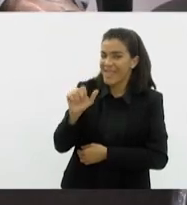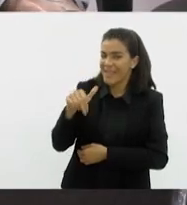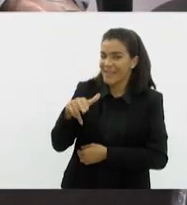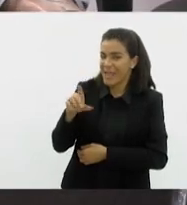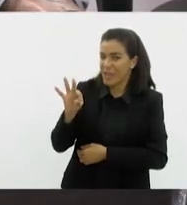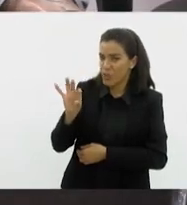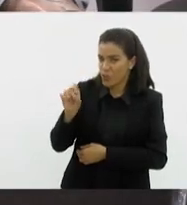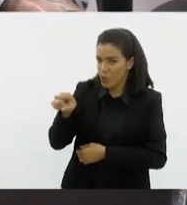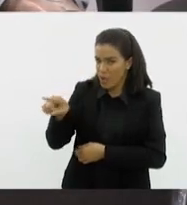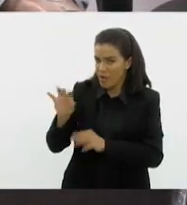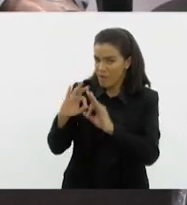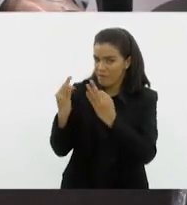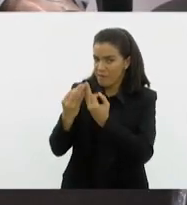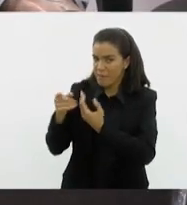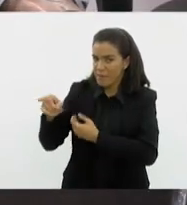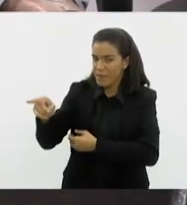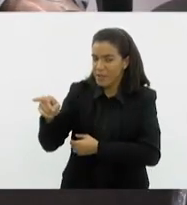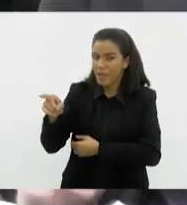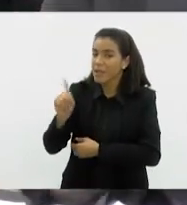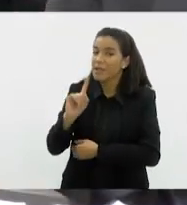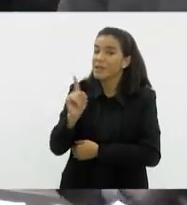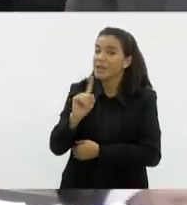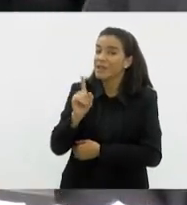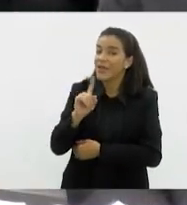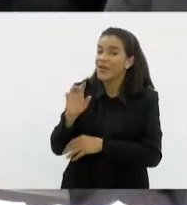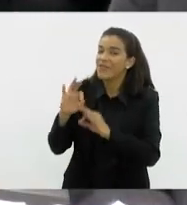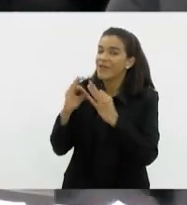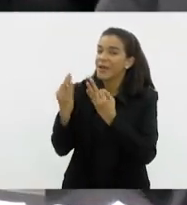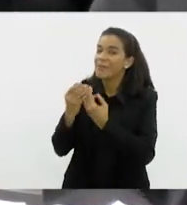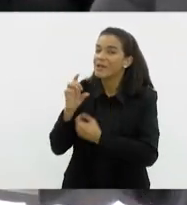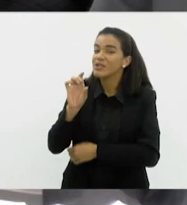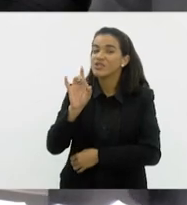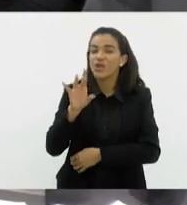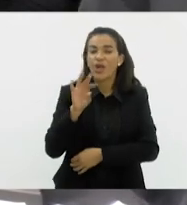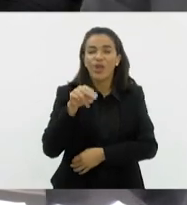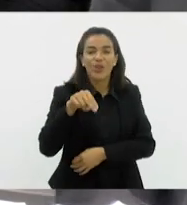do Vinícius. Não, ele é parente só da Núbia. Ah.